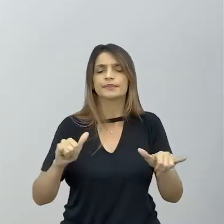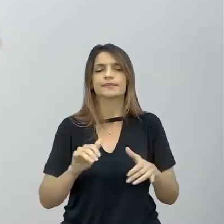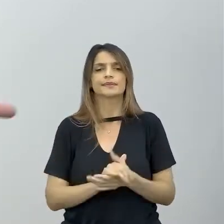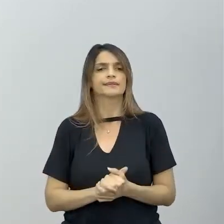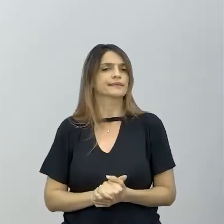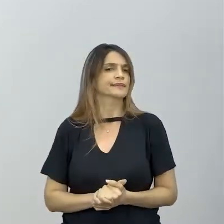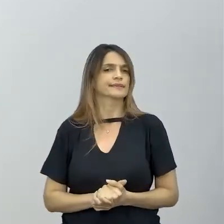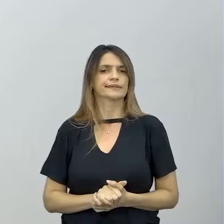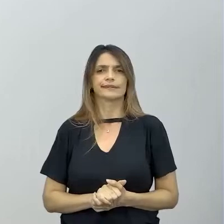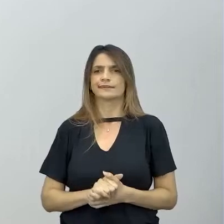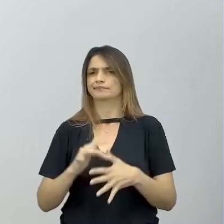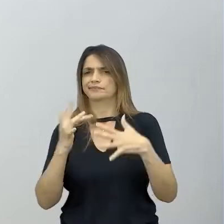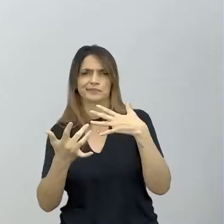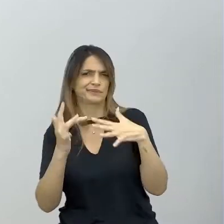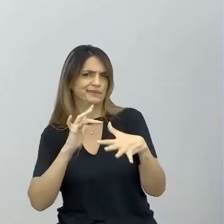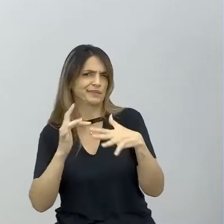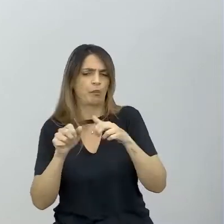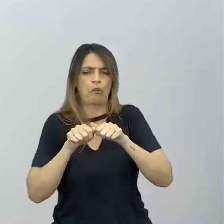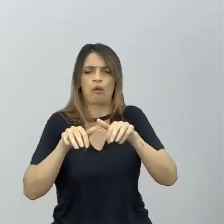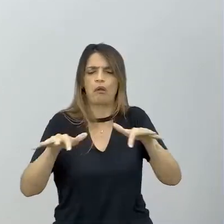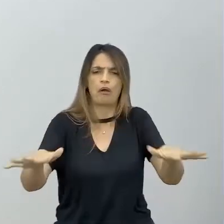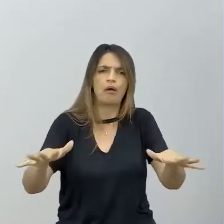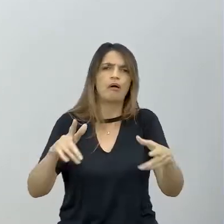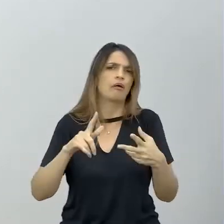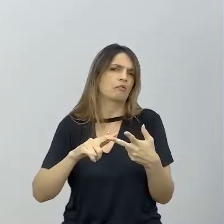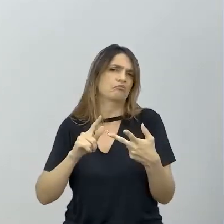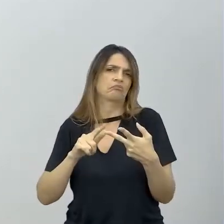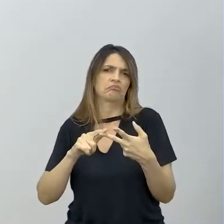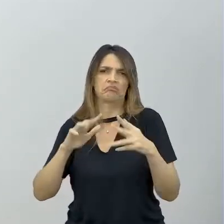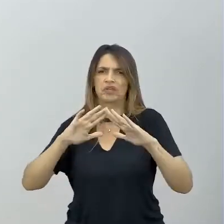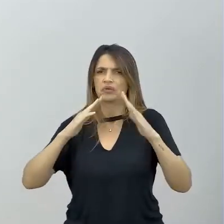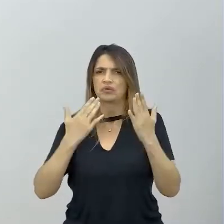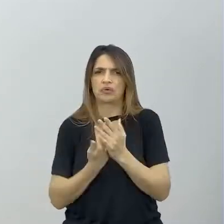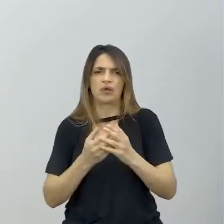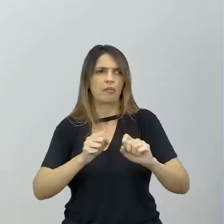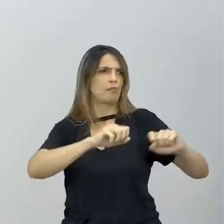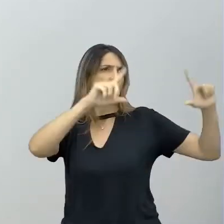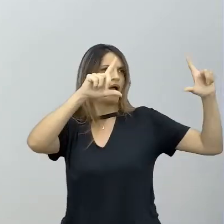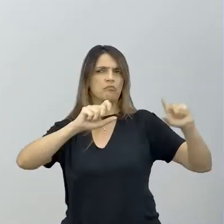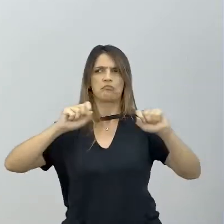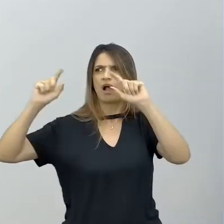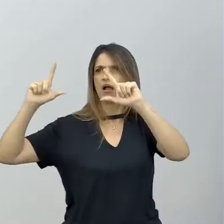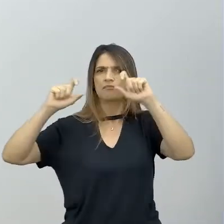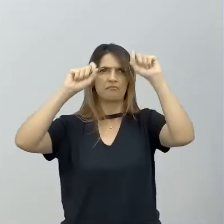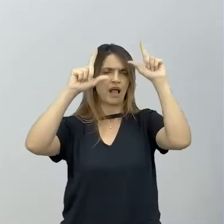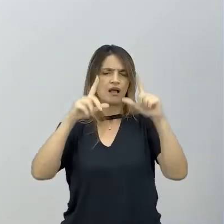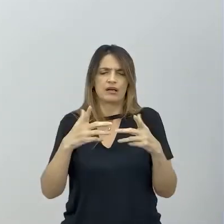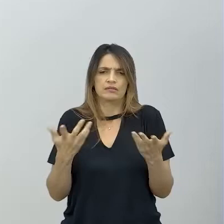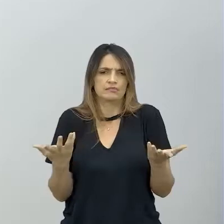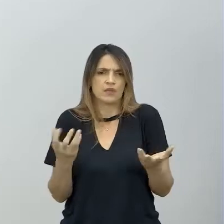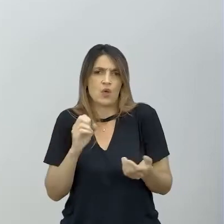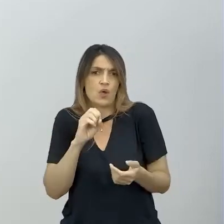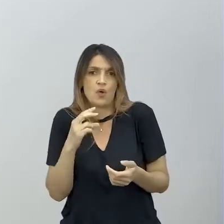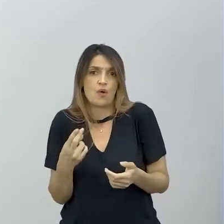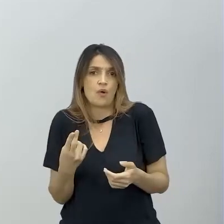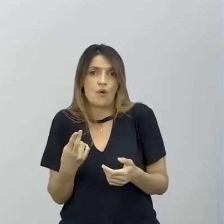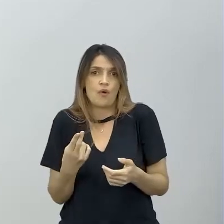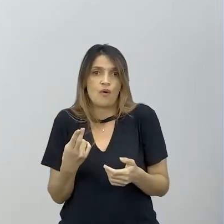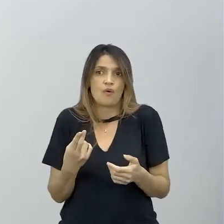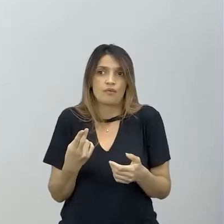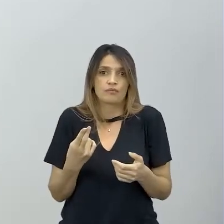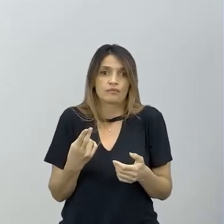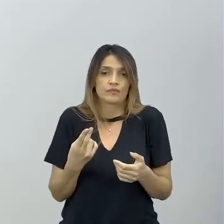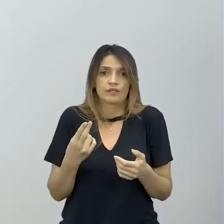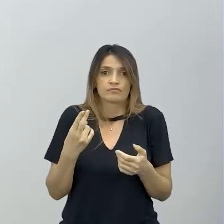ser nas mídias sociais, pode ser na escola com cartazes, ou de repente ele pode criar também um